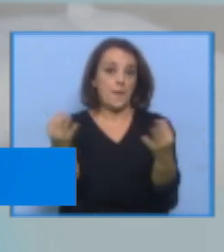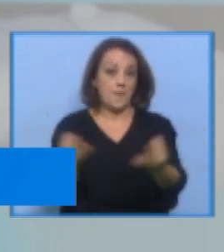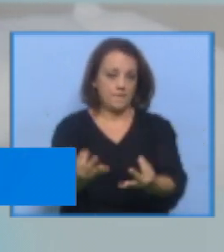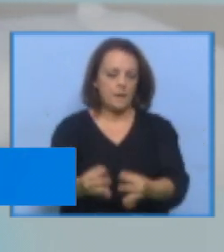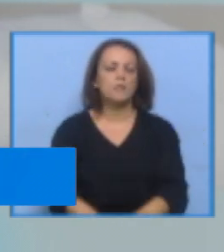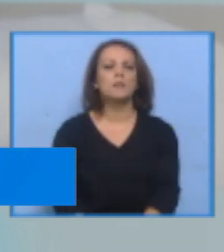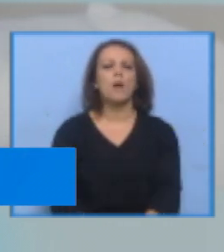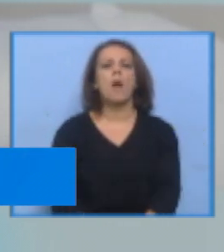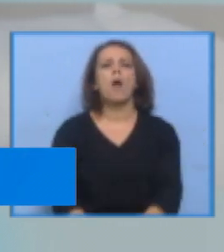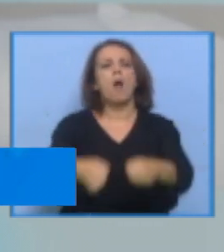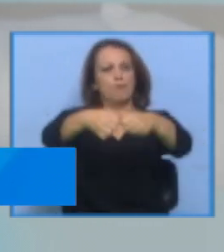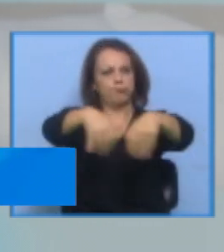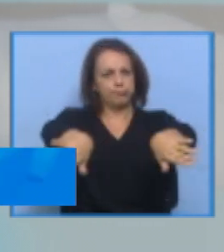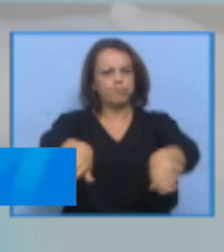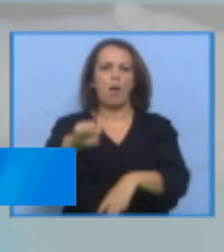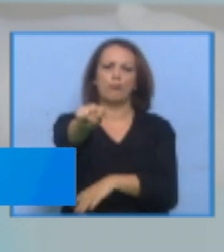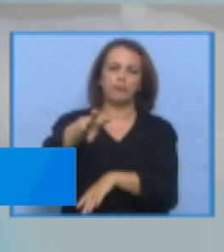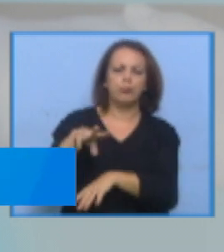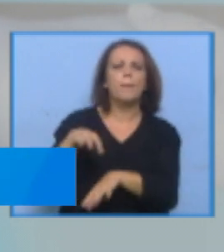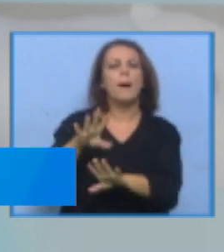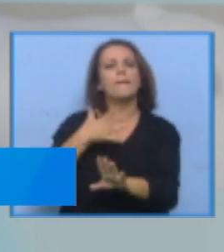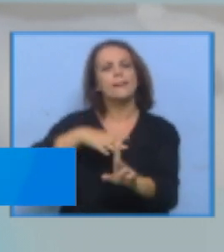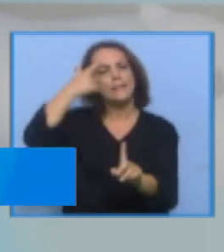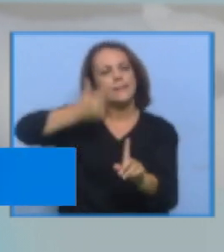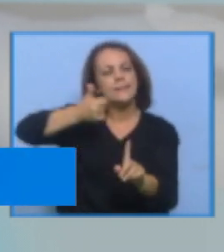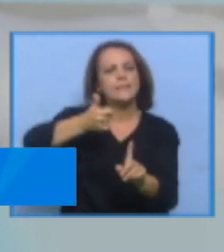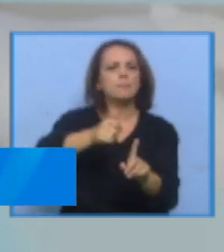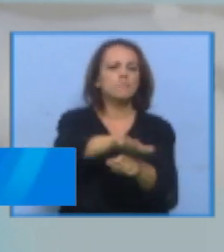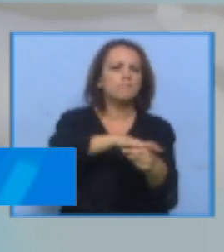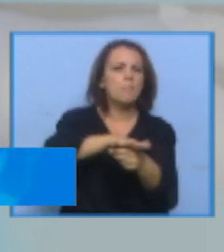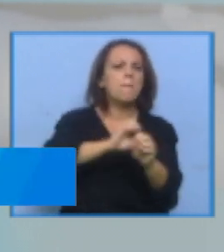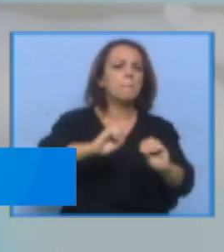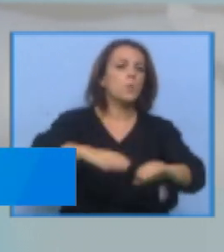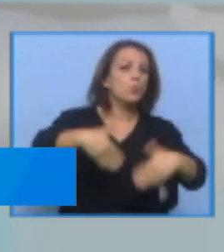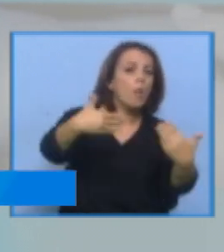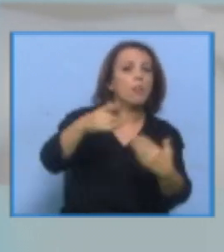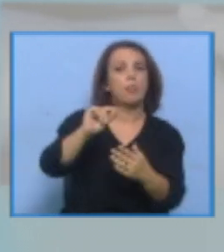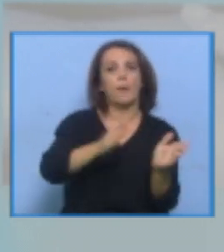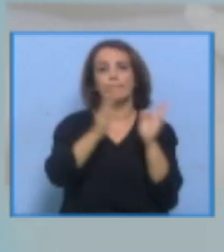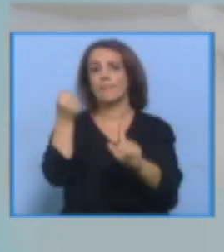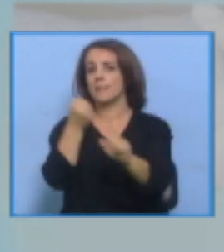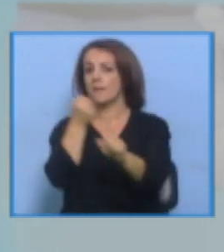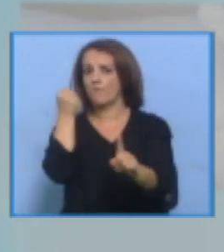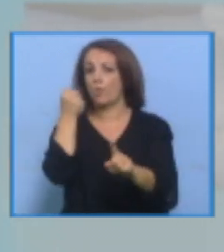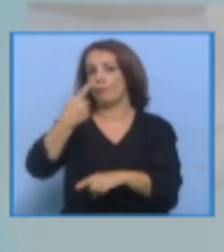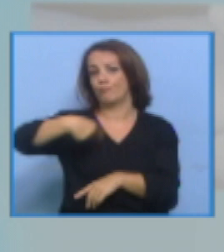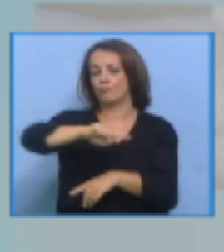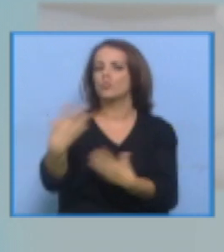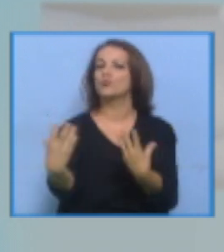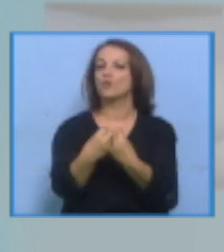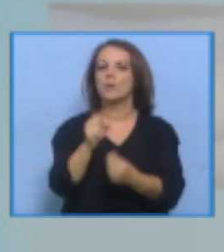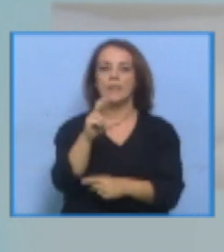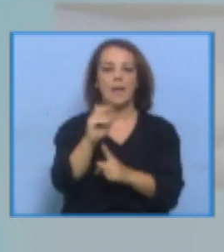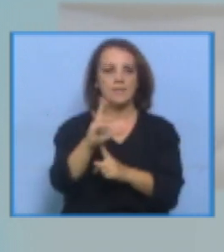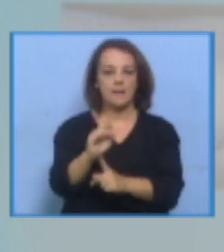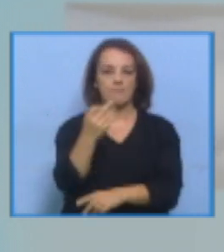do que elencos, queremos olhar algumas prioridades e desafios que vai enfrentar, uma análise que faremos com Graça Franco, diretora